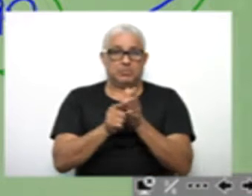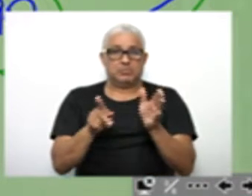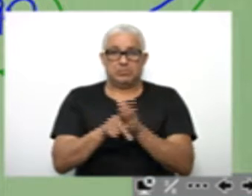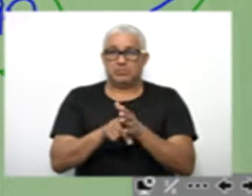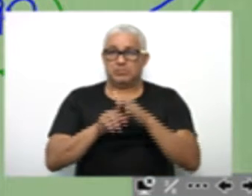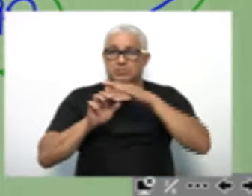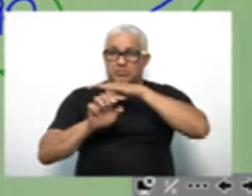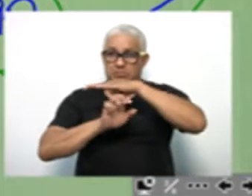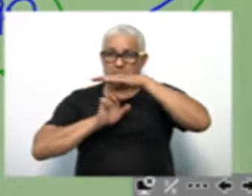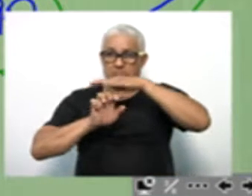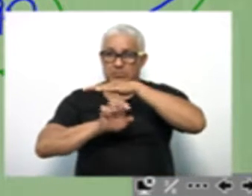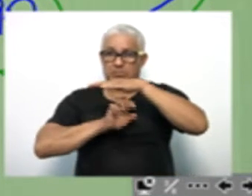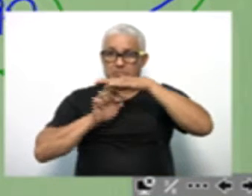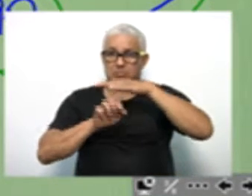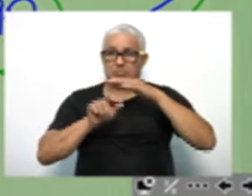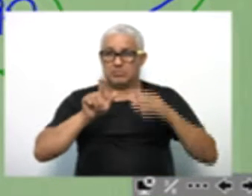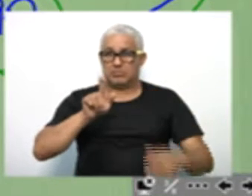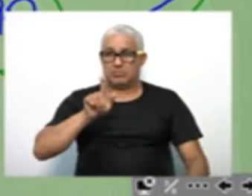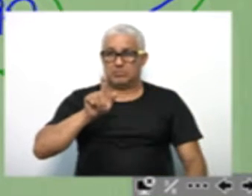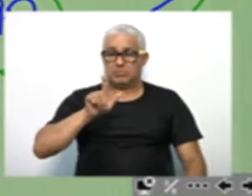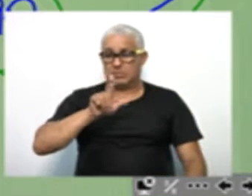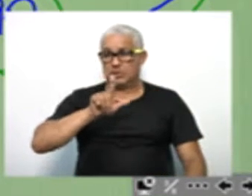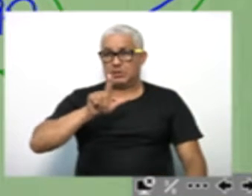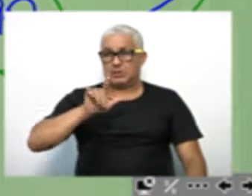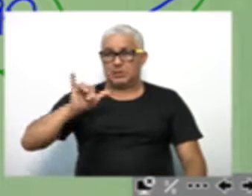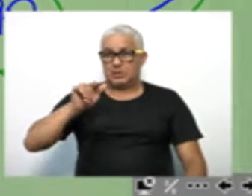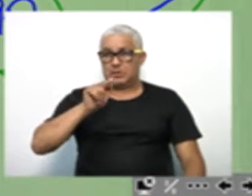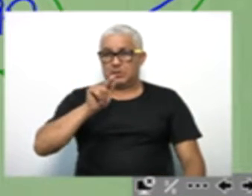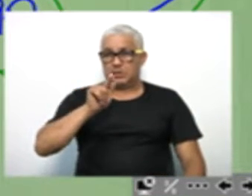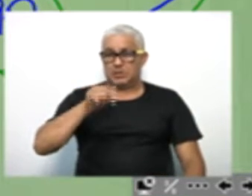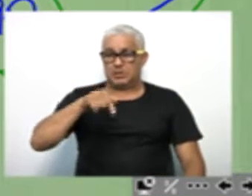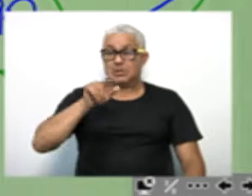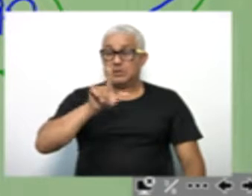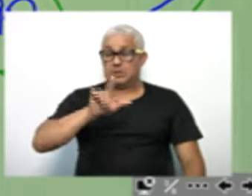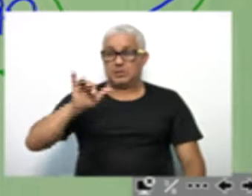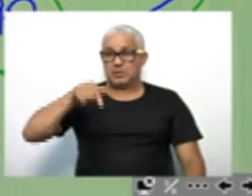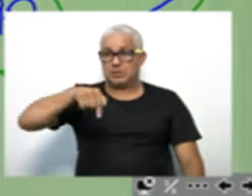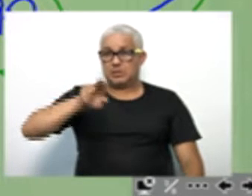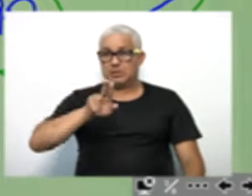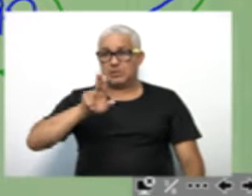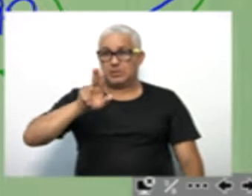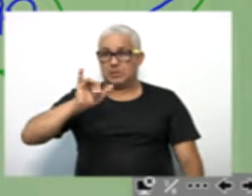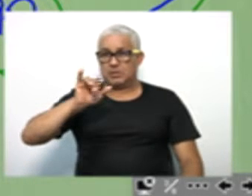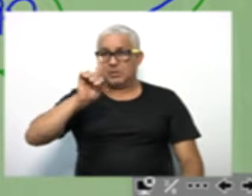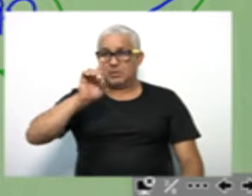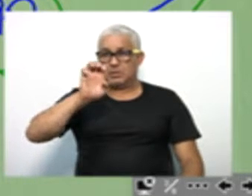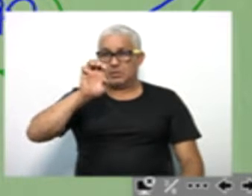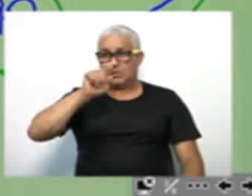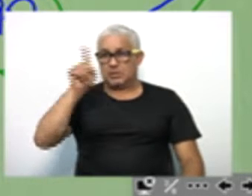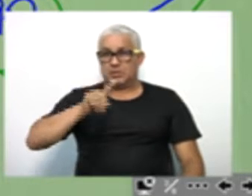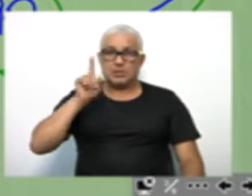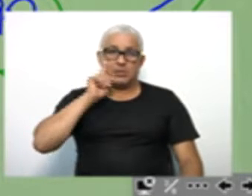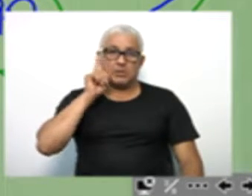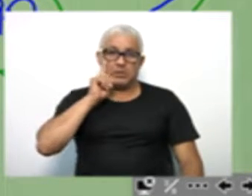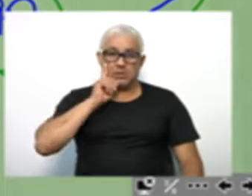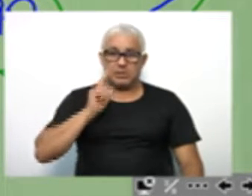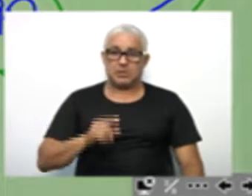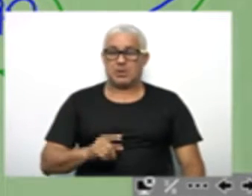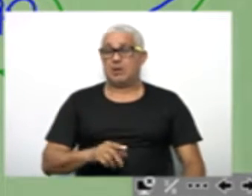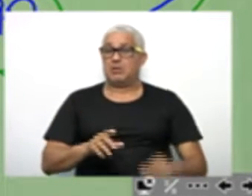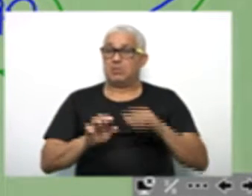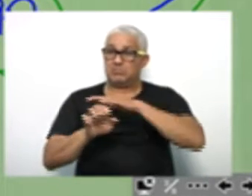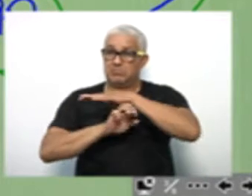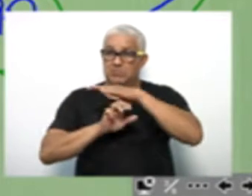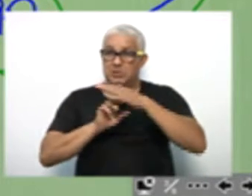onde possui uma liquidez diária, onde essa empresa é uma empresa sólida. Uma outra situação sobre os fundos de